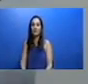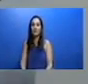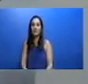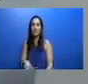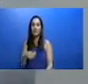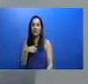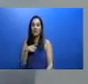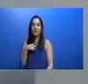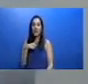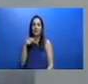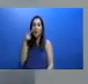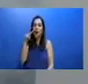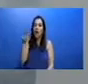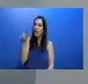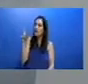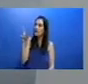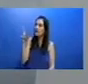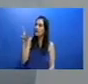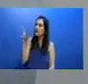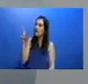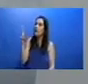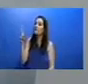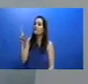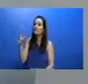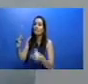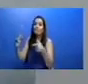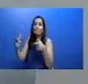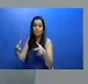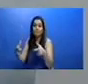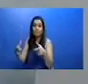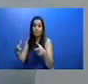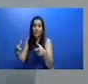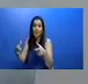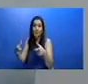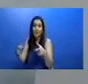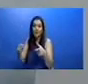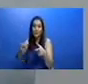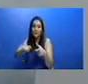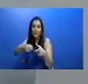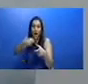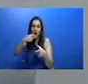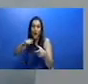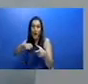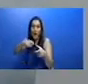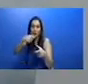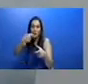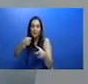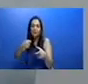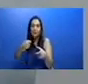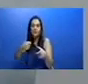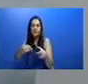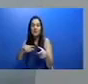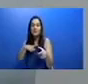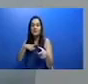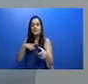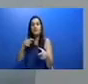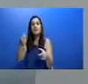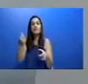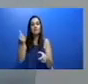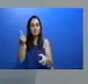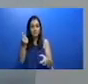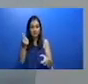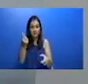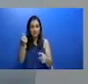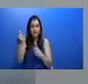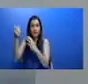aqui, olha, pratinhos de sobremesa, né? Lembra que eu falei dos pires, das xícaras? Aqui eu tenho meia dúzia.